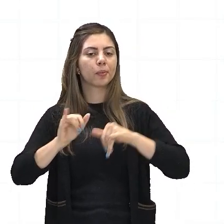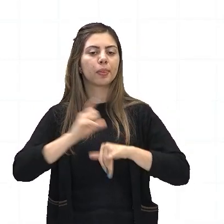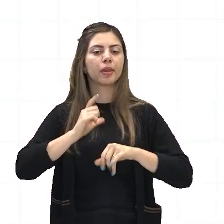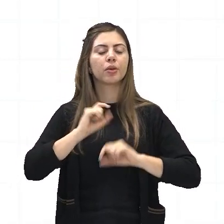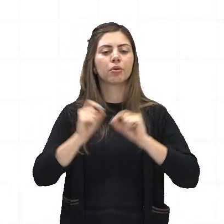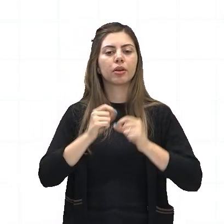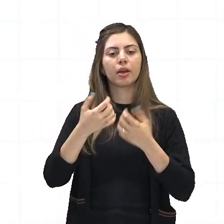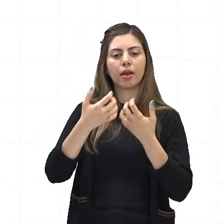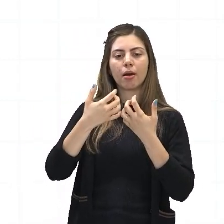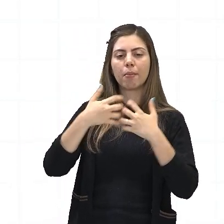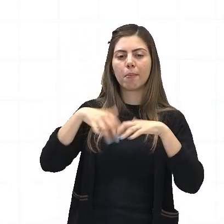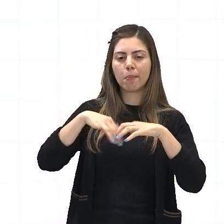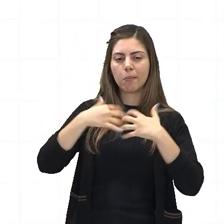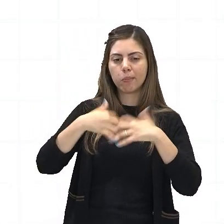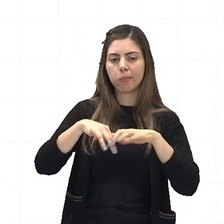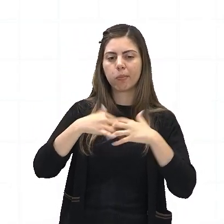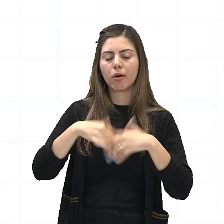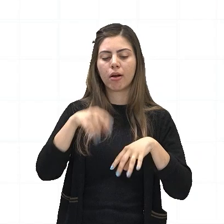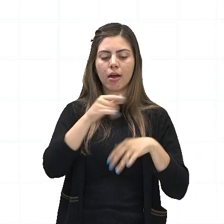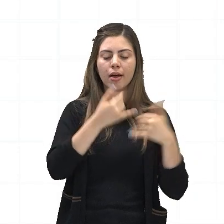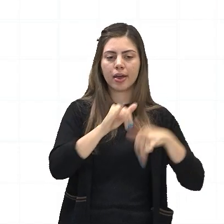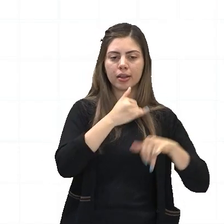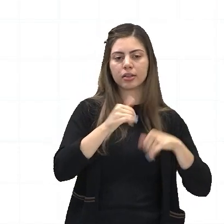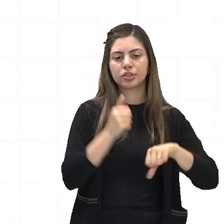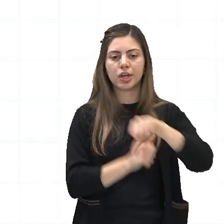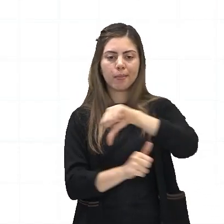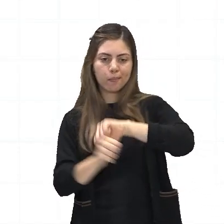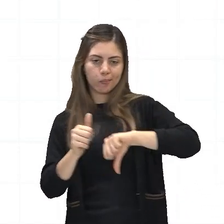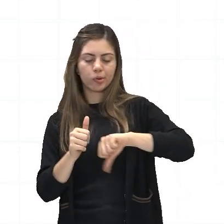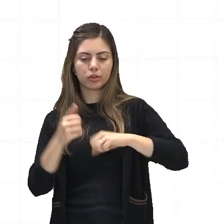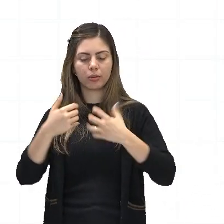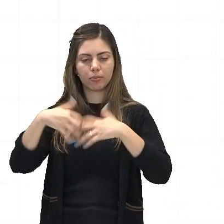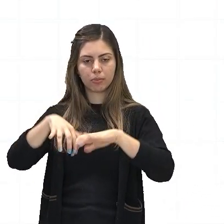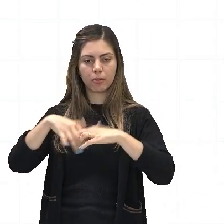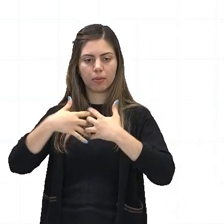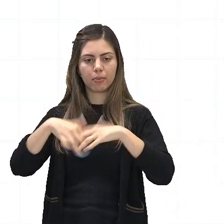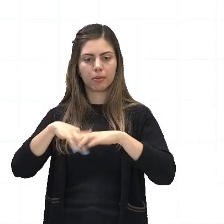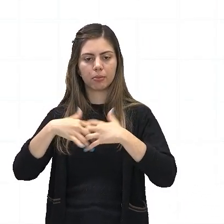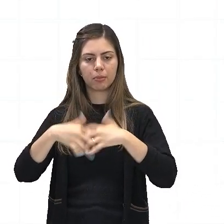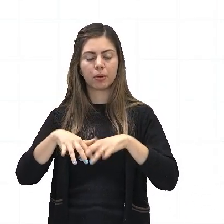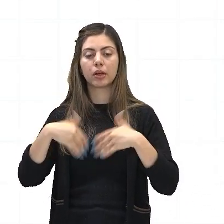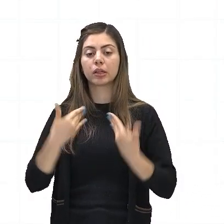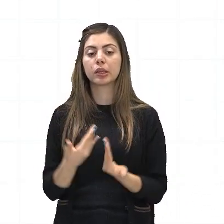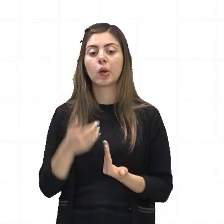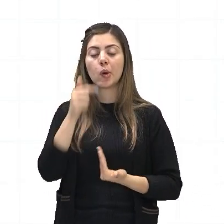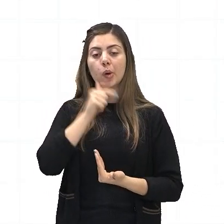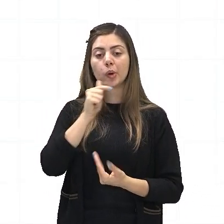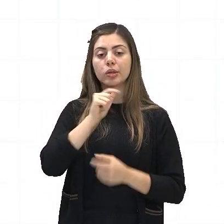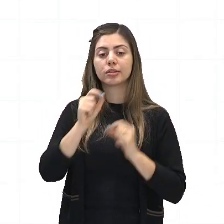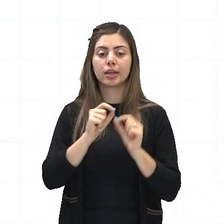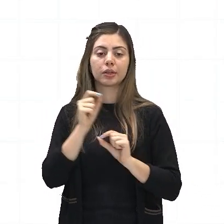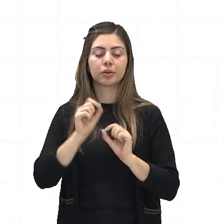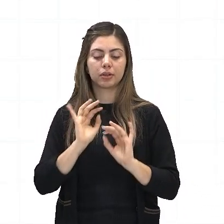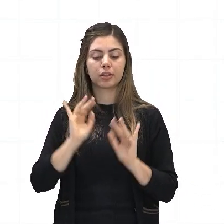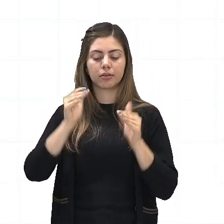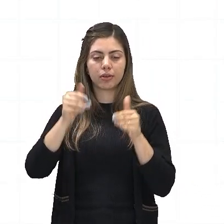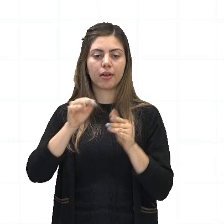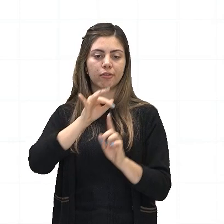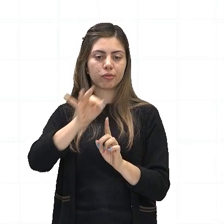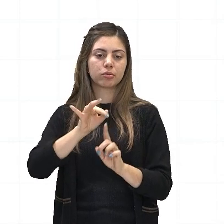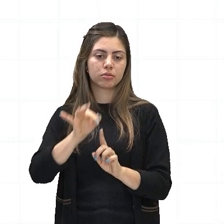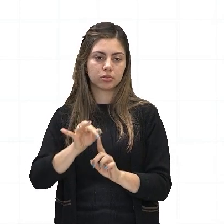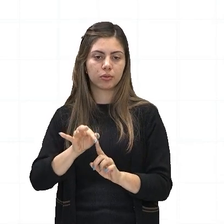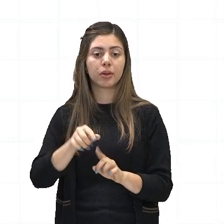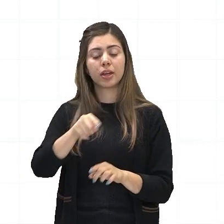a maior parte da energia elétrica em mecânica, produzindo rotação em torno de um eixo. Apesar de aquecerem